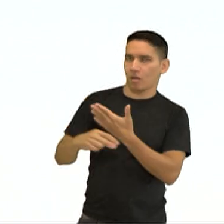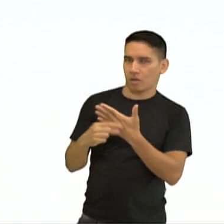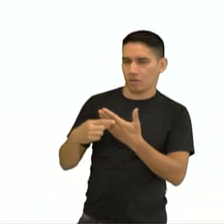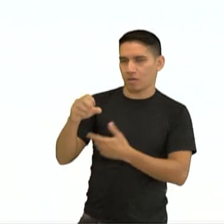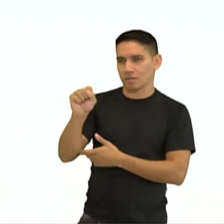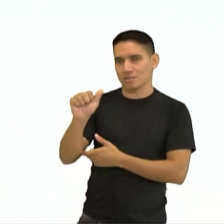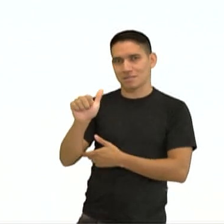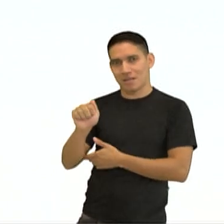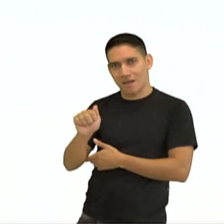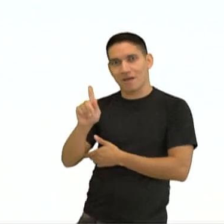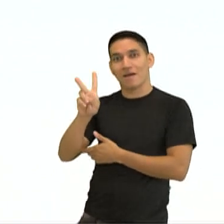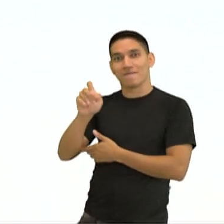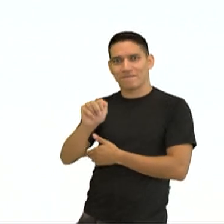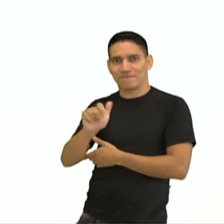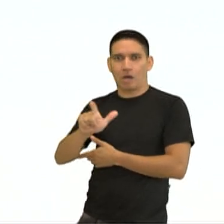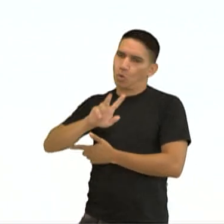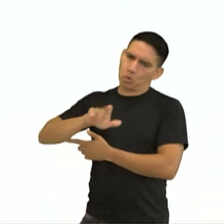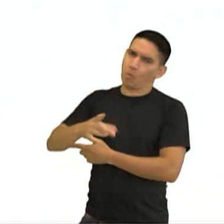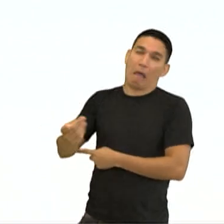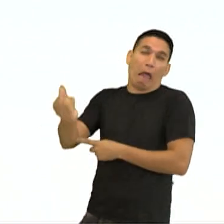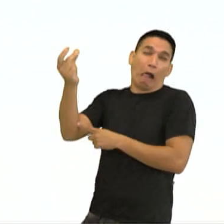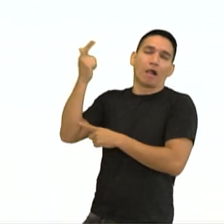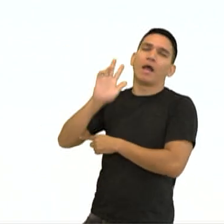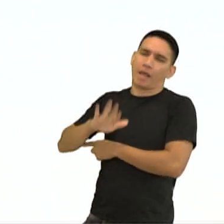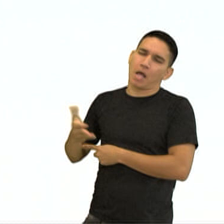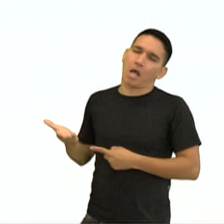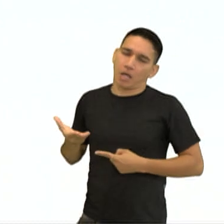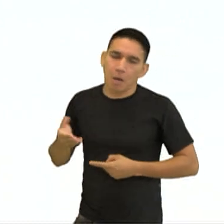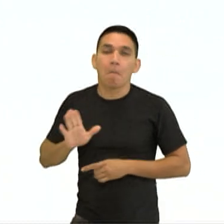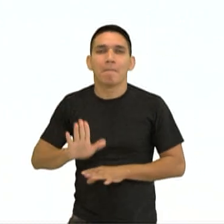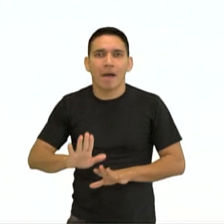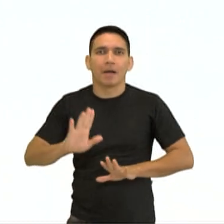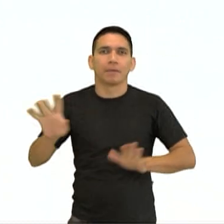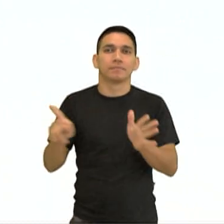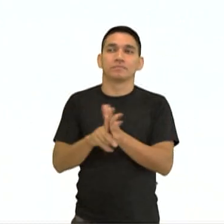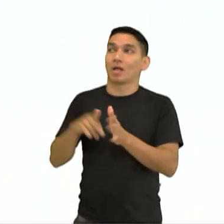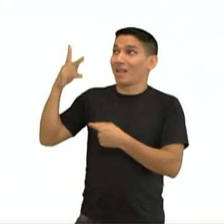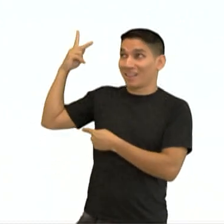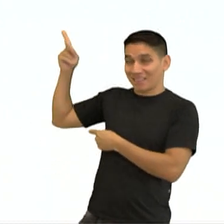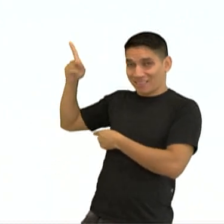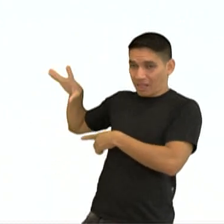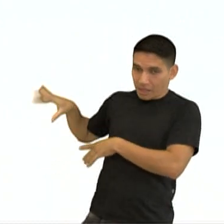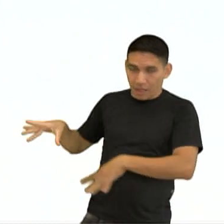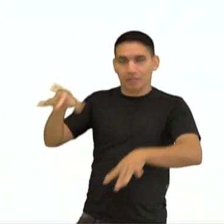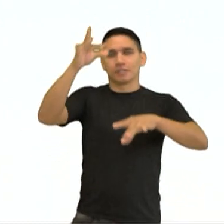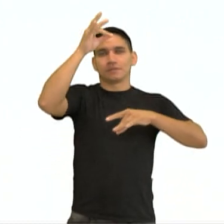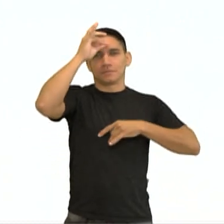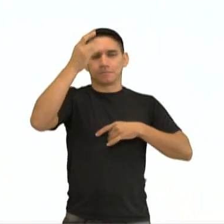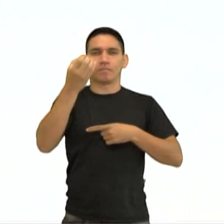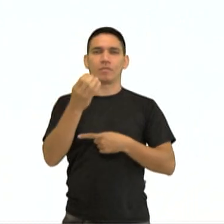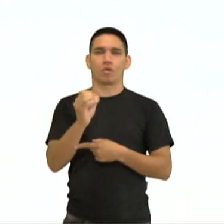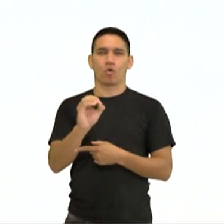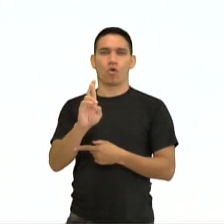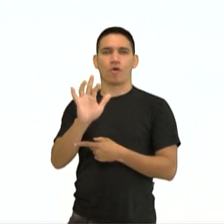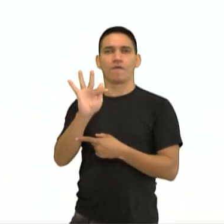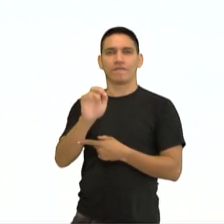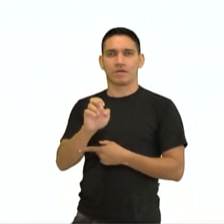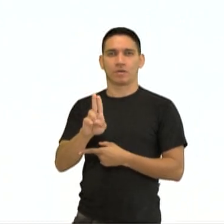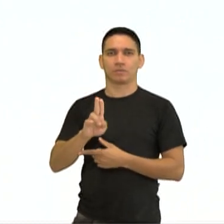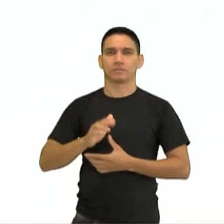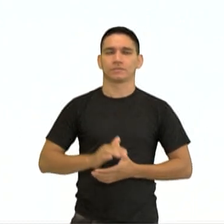daquela época, é mais recente, mas é uma interpretação da ópera de Orfeu do Monteverdi. Vamos ouvir